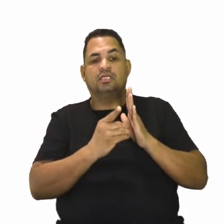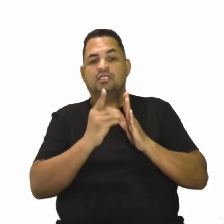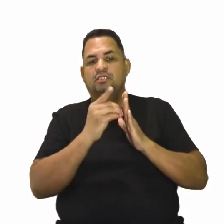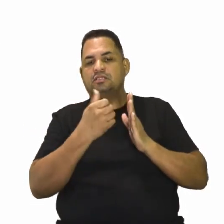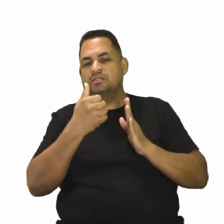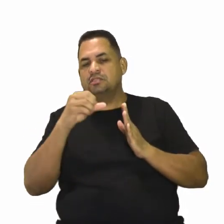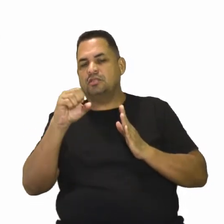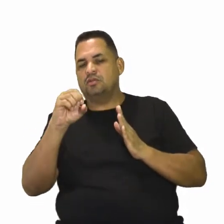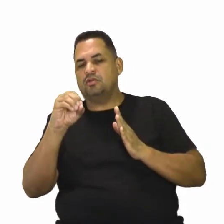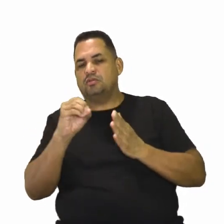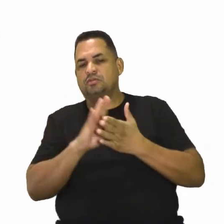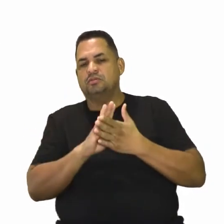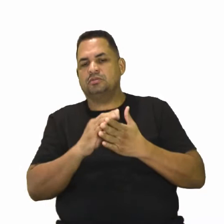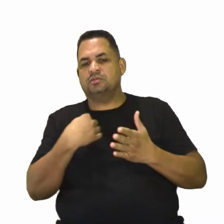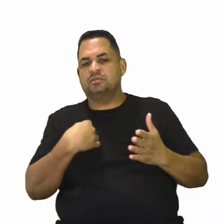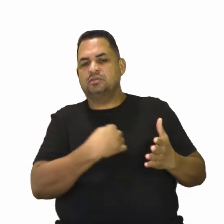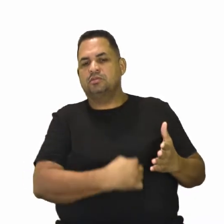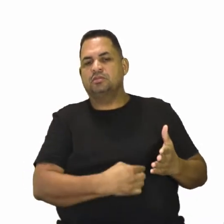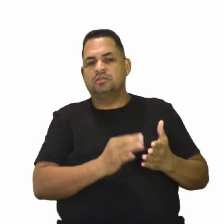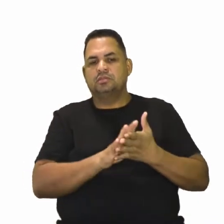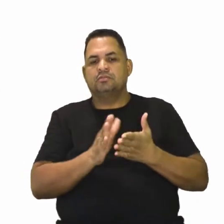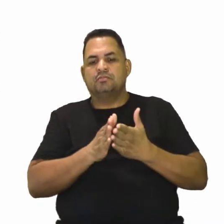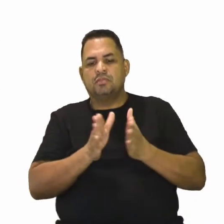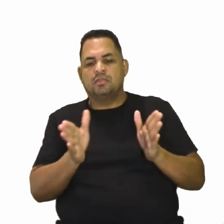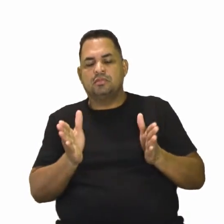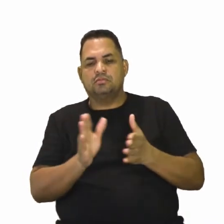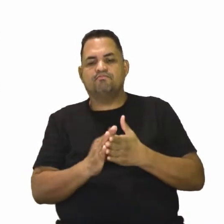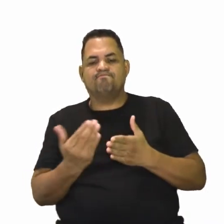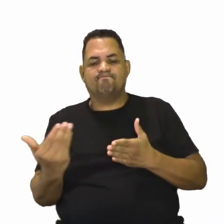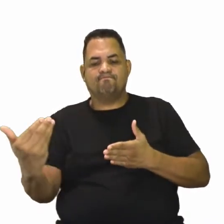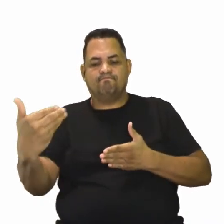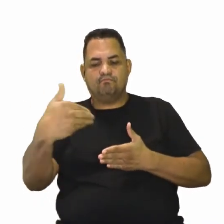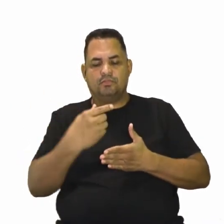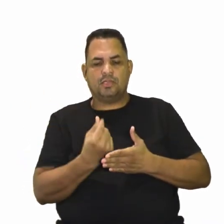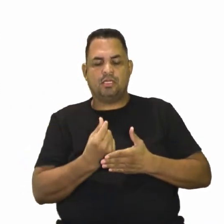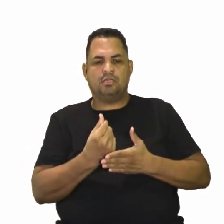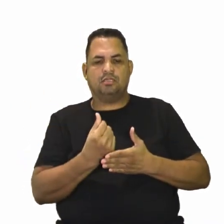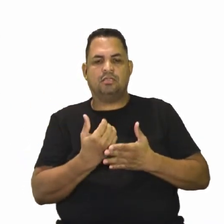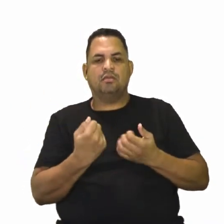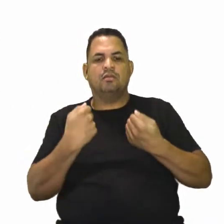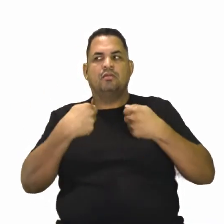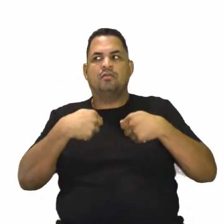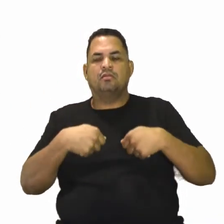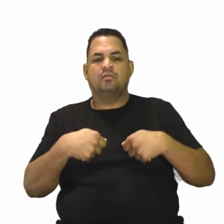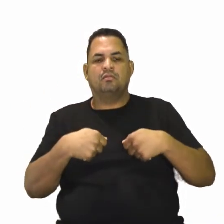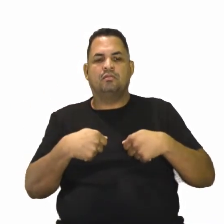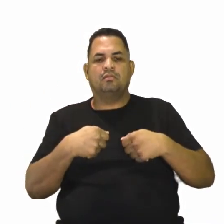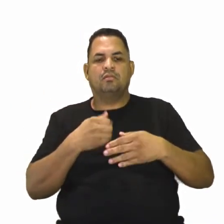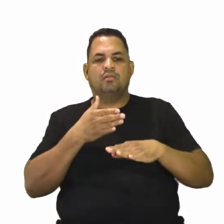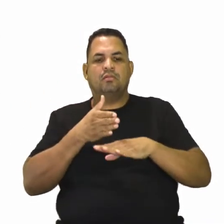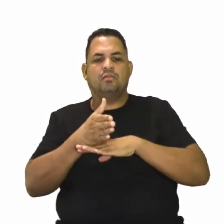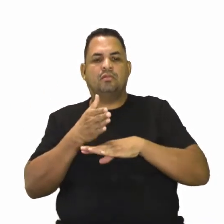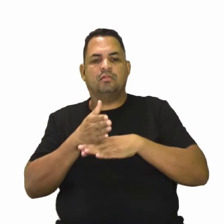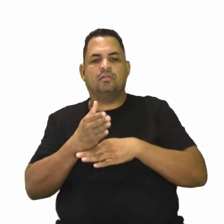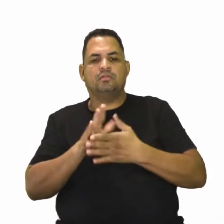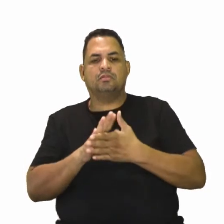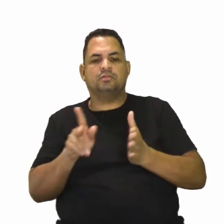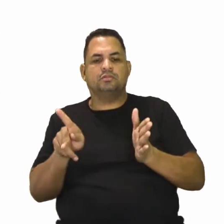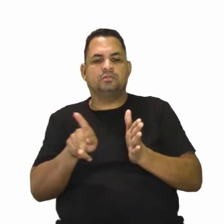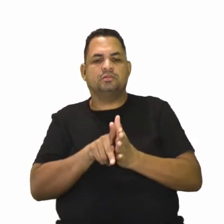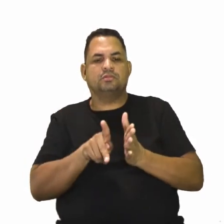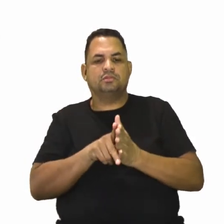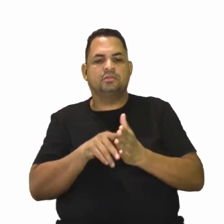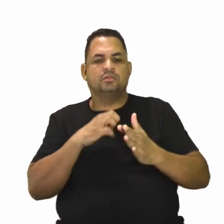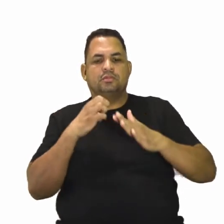Fria acontecendo, a China já faz isso, ela abre para o mercado estrangeiro e permitiu a participação do setor